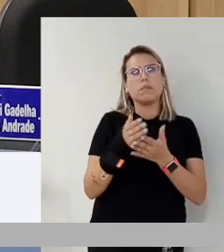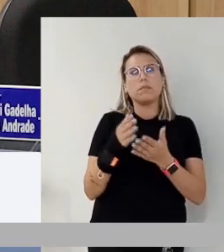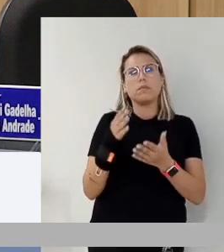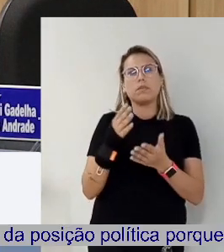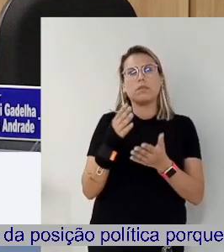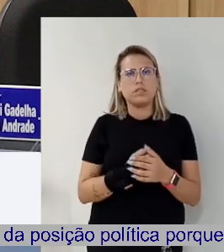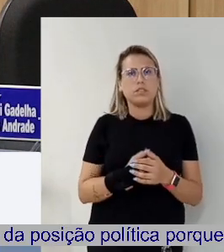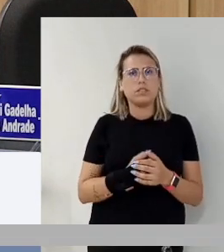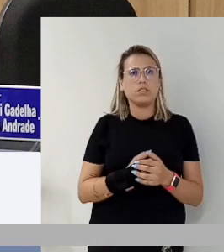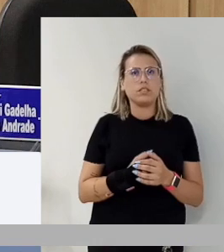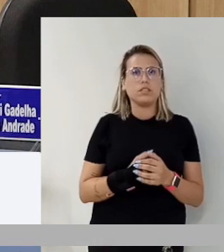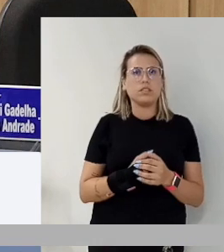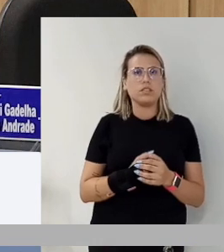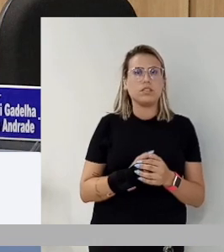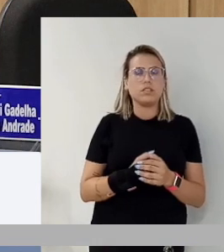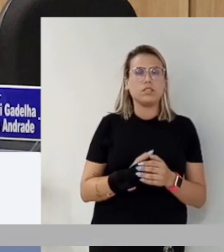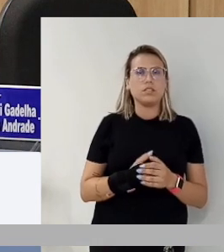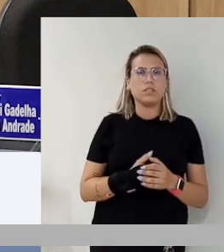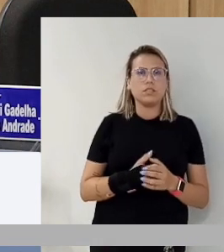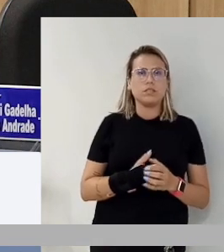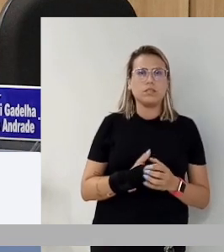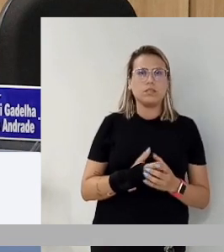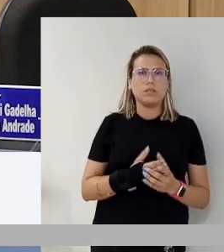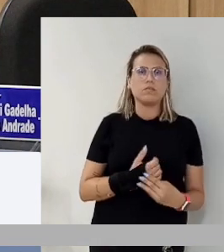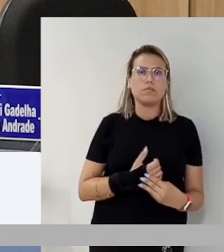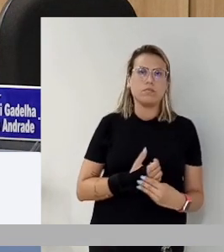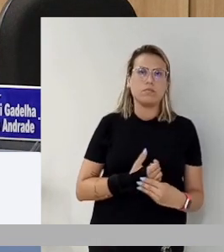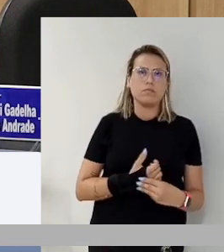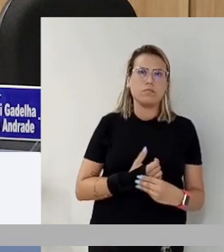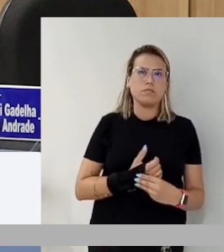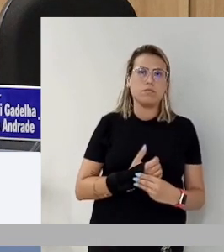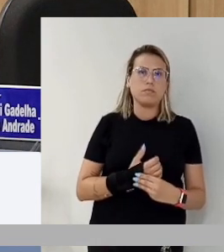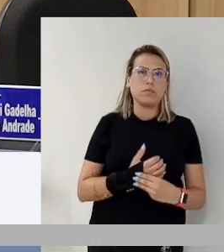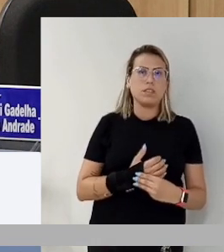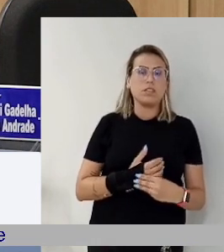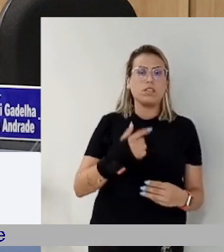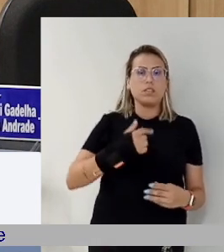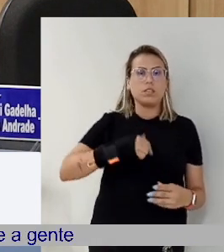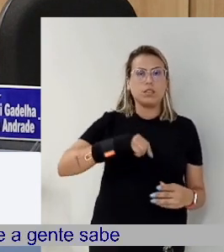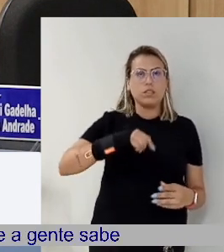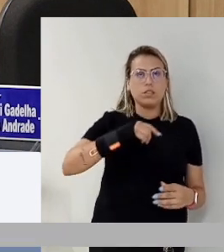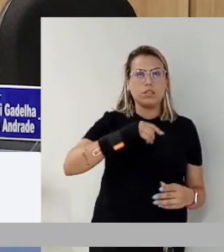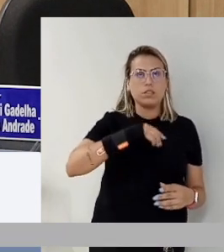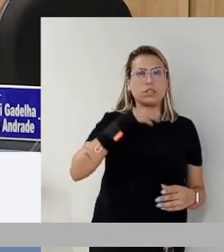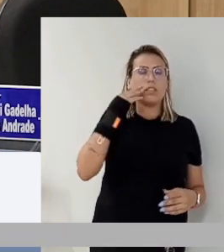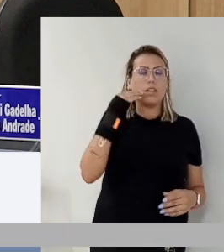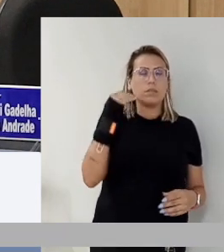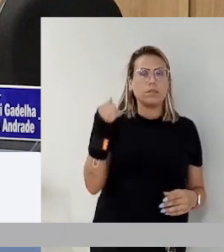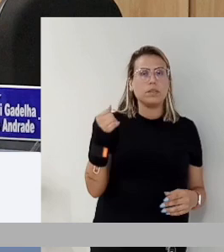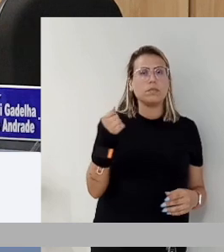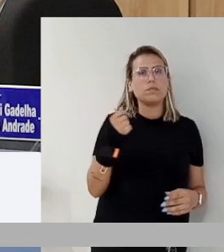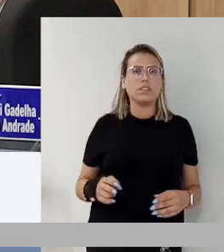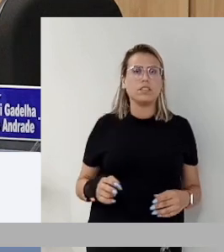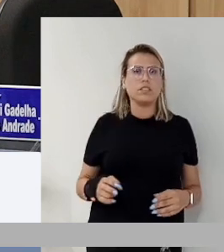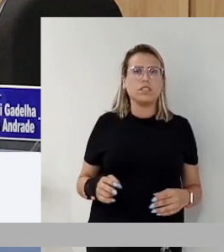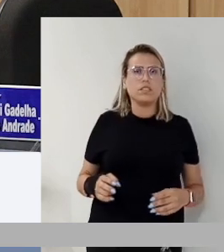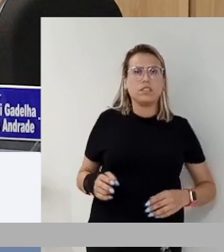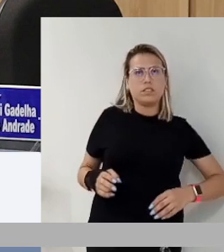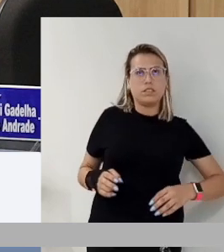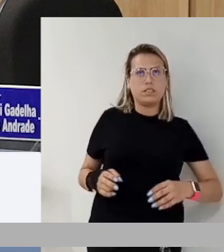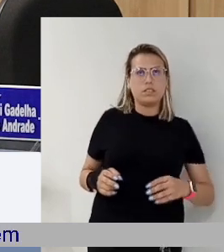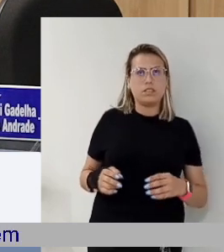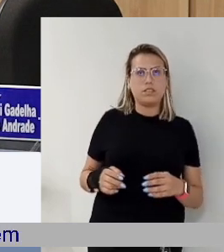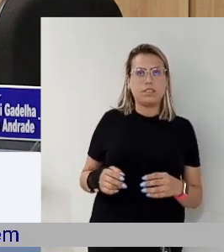porque pesquisas são para essas informações e a gente sabe que muitas vezes é que o aperreio